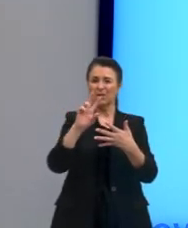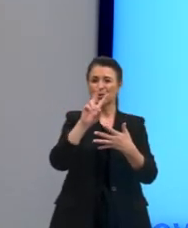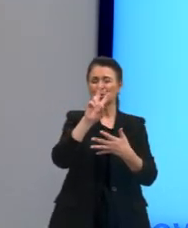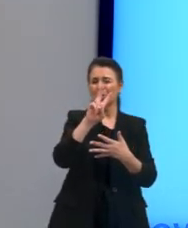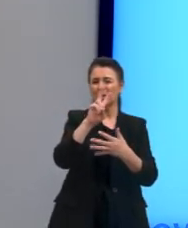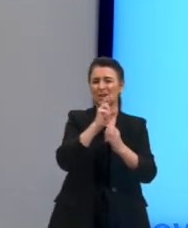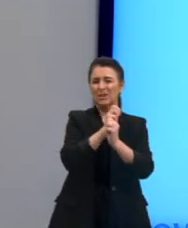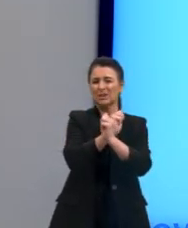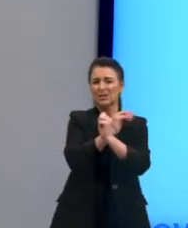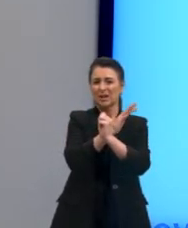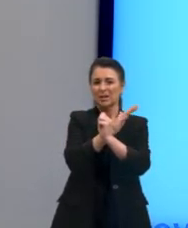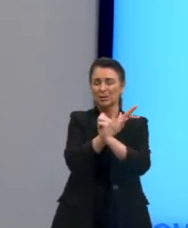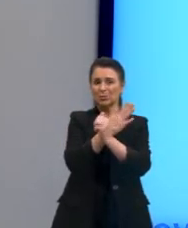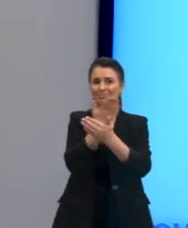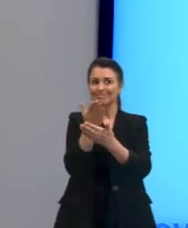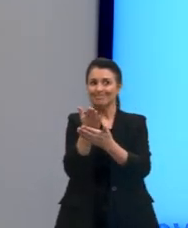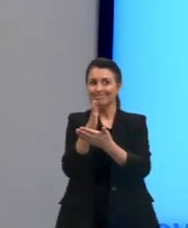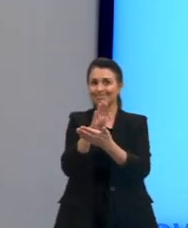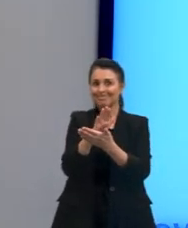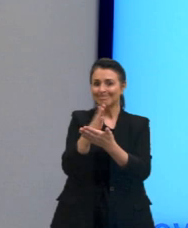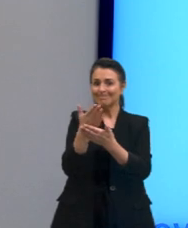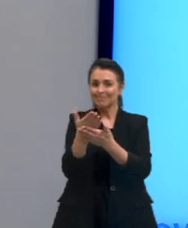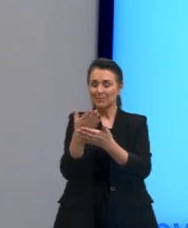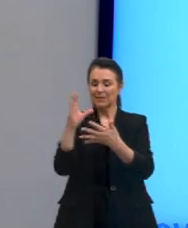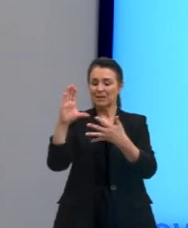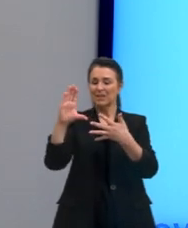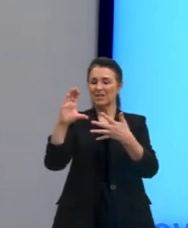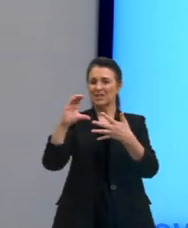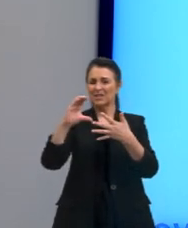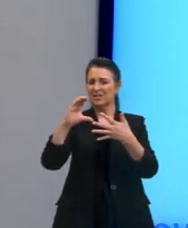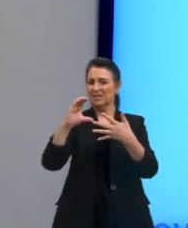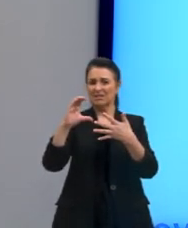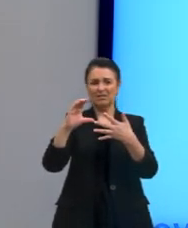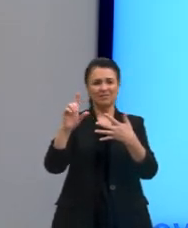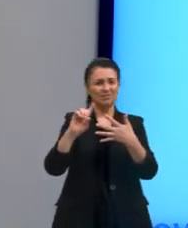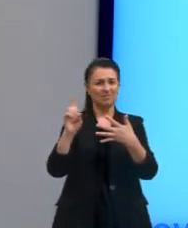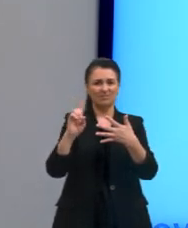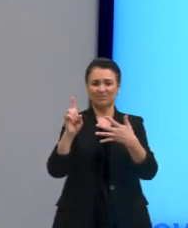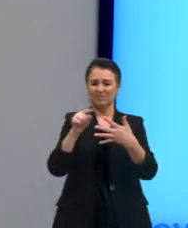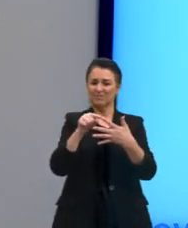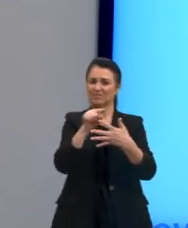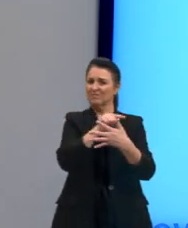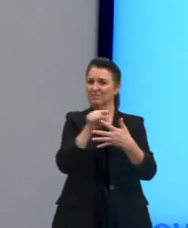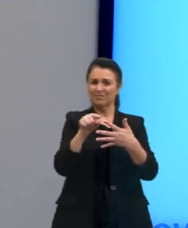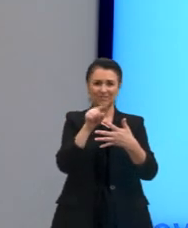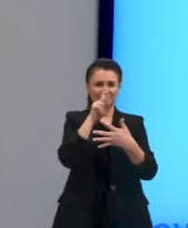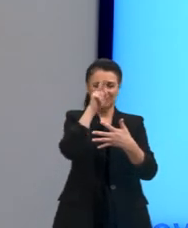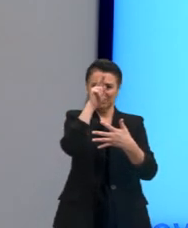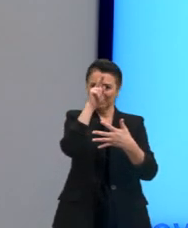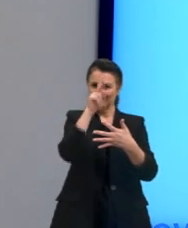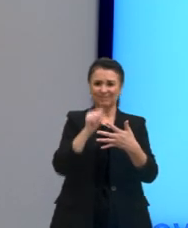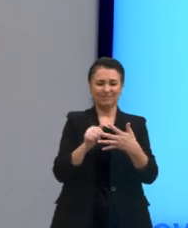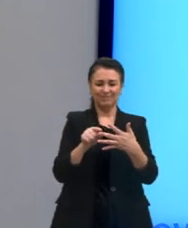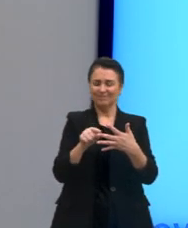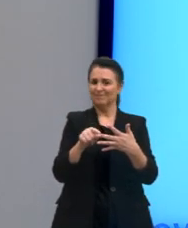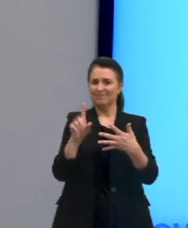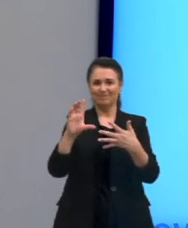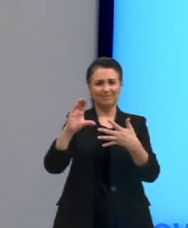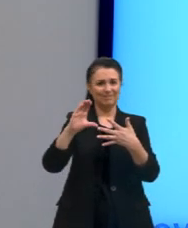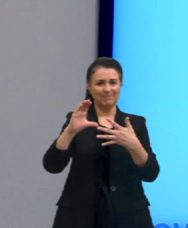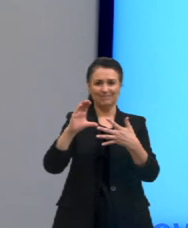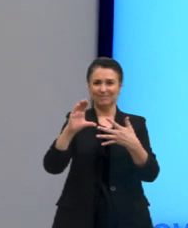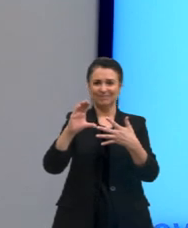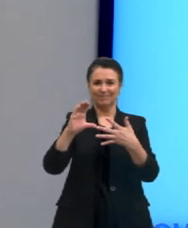ácidos moderado Então as e com certeza não é porque esses dois aqui já eram mais forte né vou ter aula 3 -